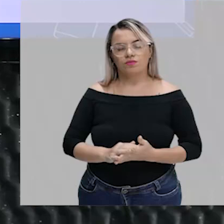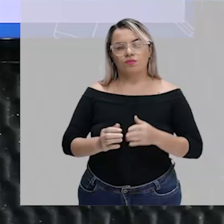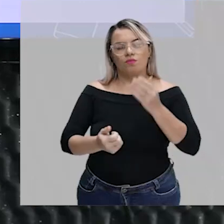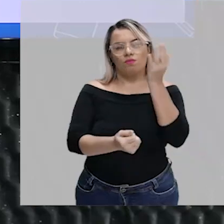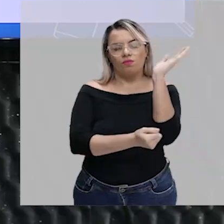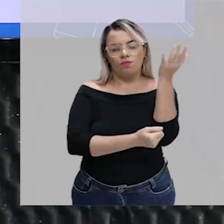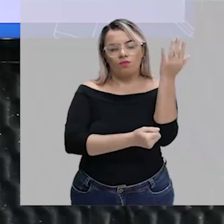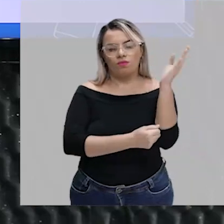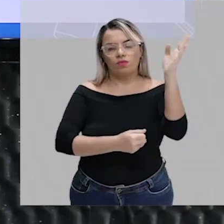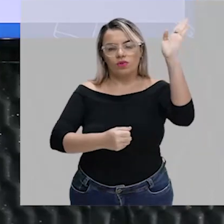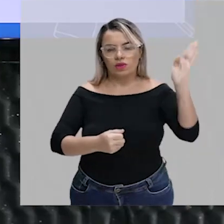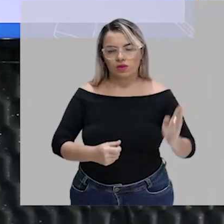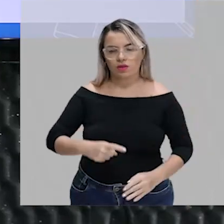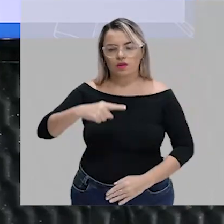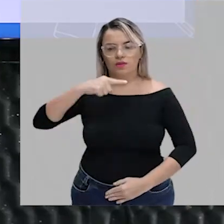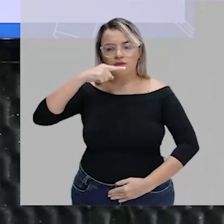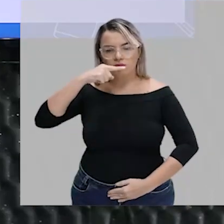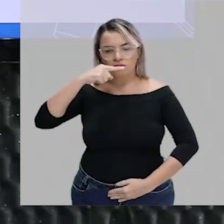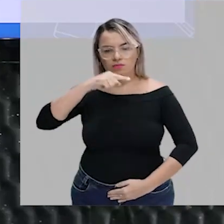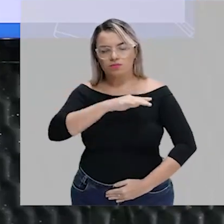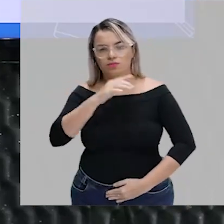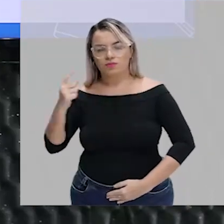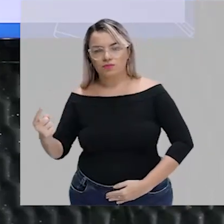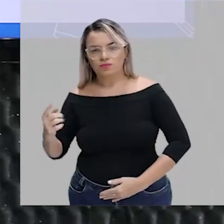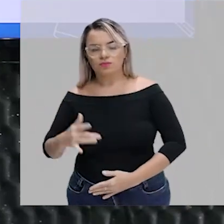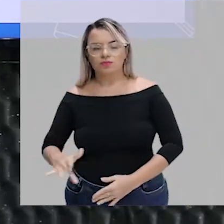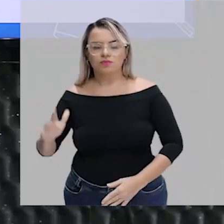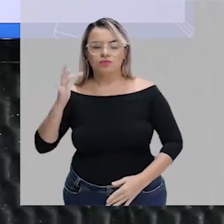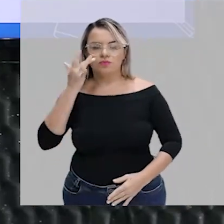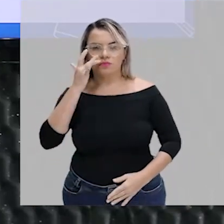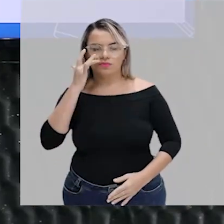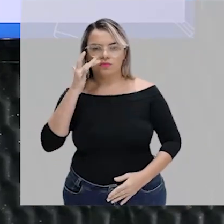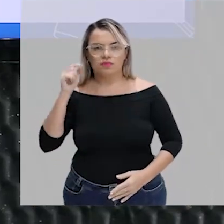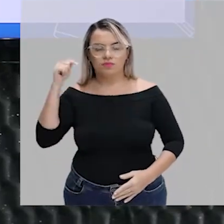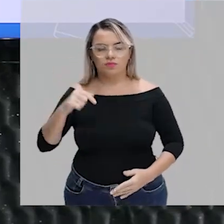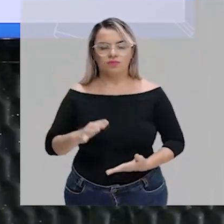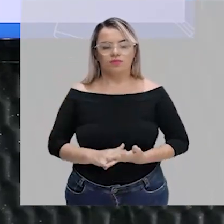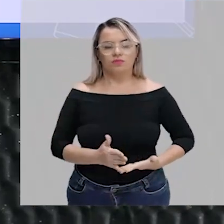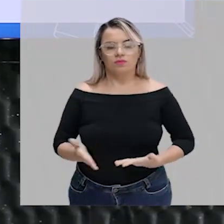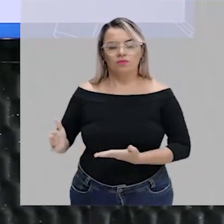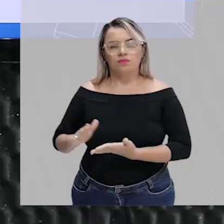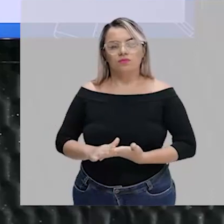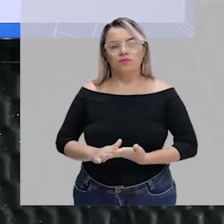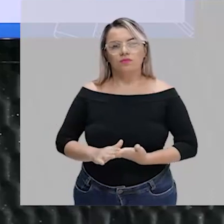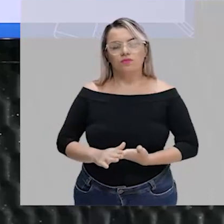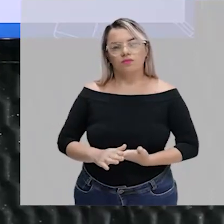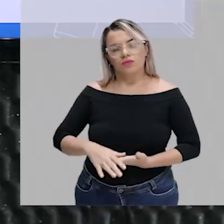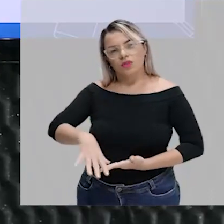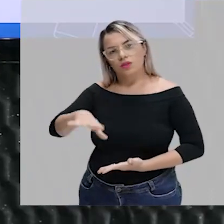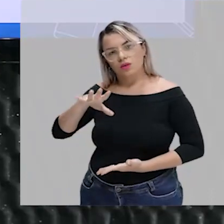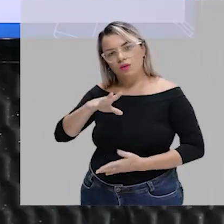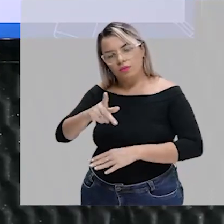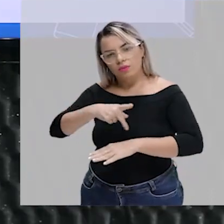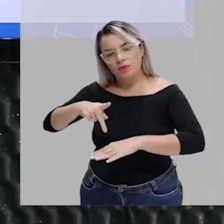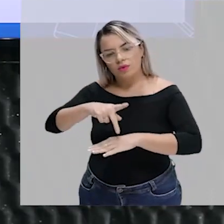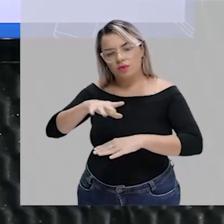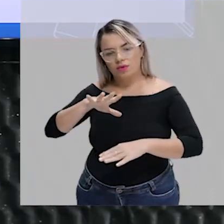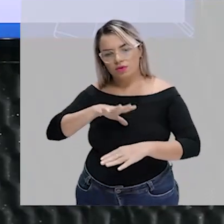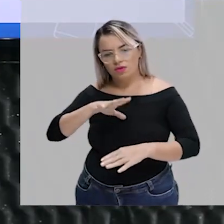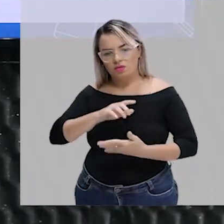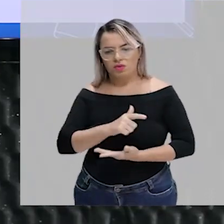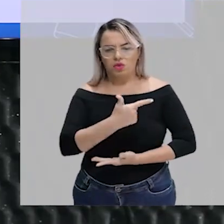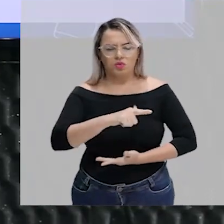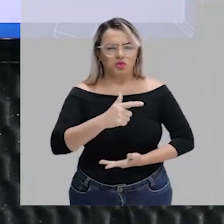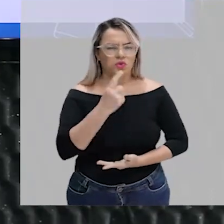no século XVIII, no início da mineração no Brasil. Portugal, no início, não tinha interesse em construir